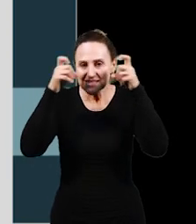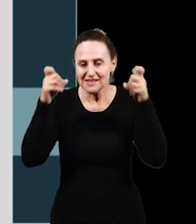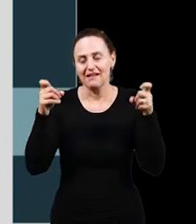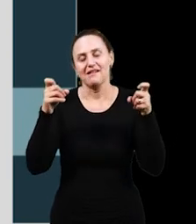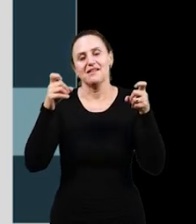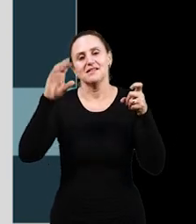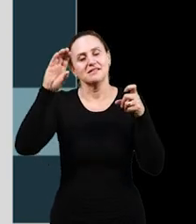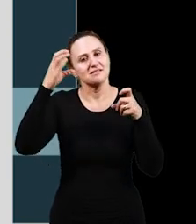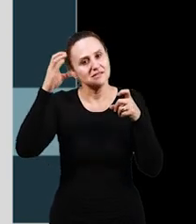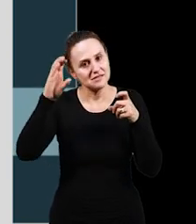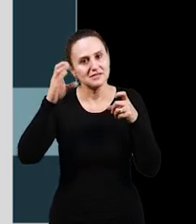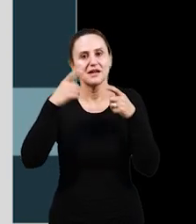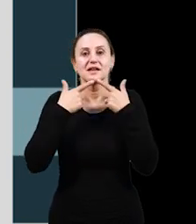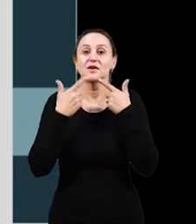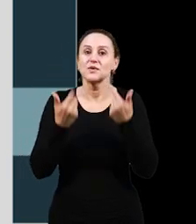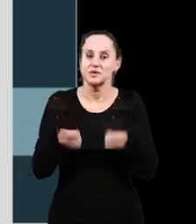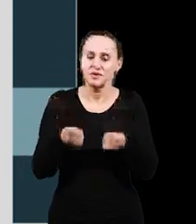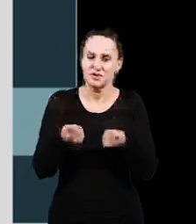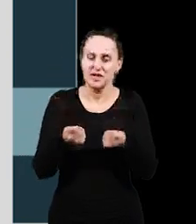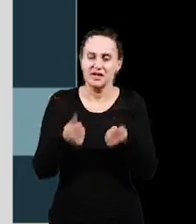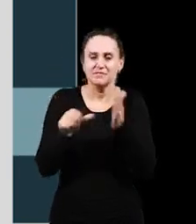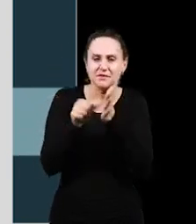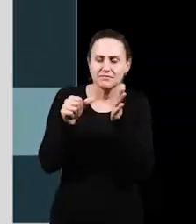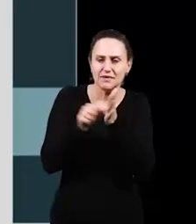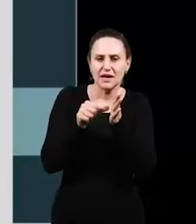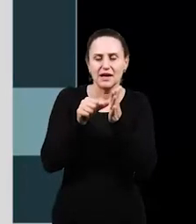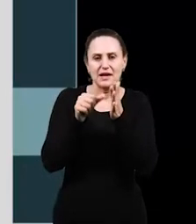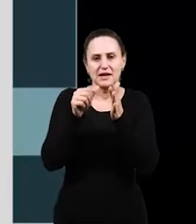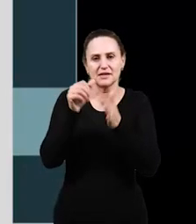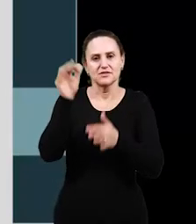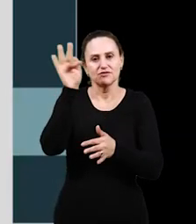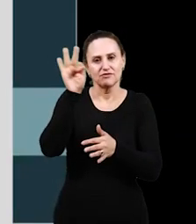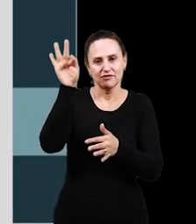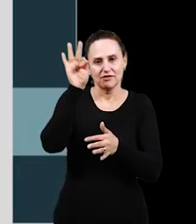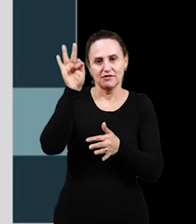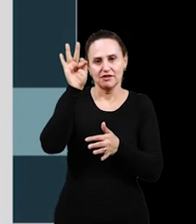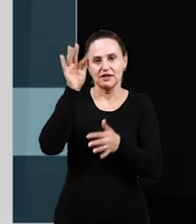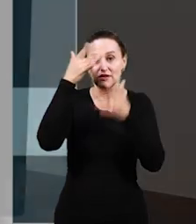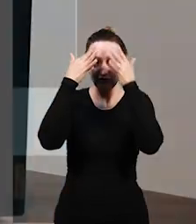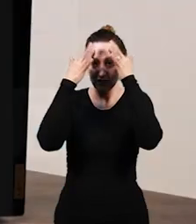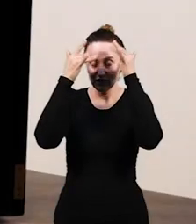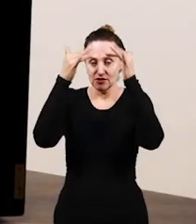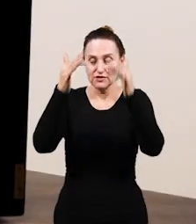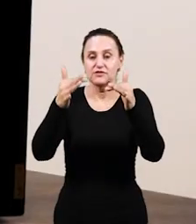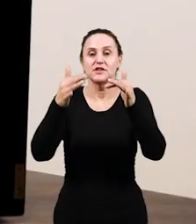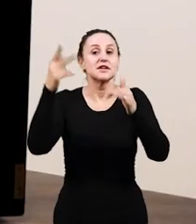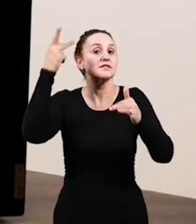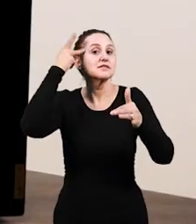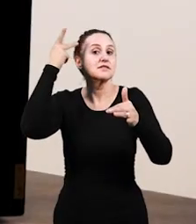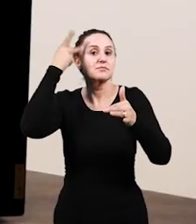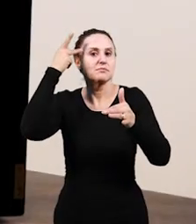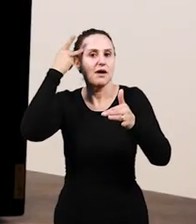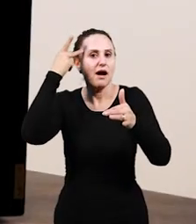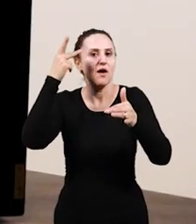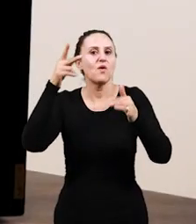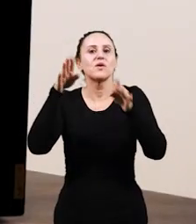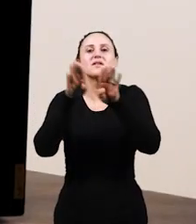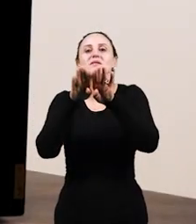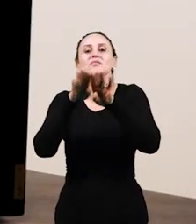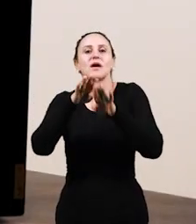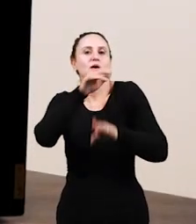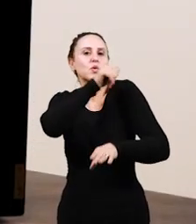linguística como ciência com a fundação das primeiras faculdades de filosofia em São Paulo e no Rio de Janeiro é importante